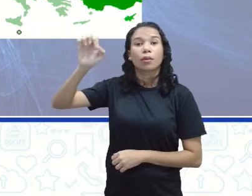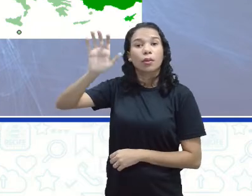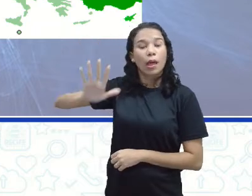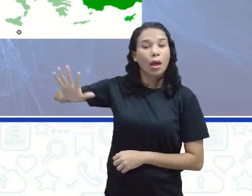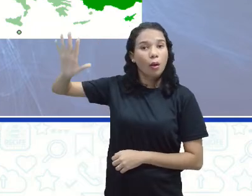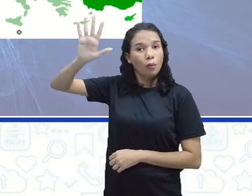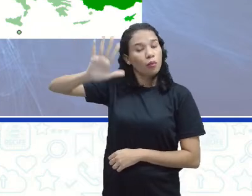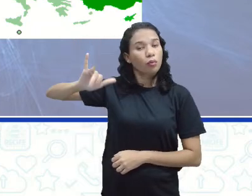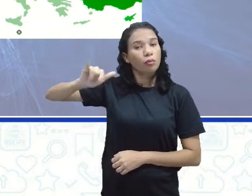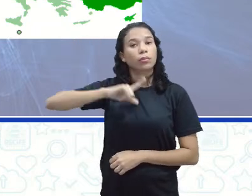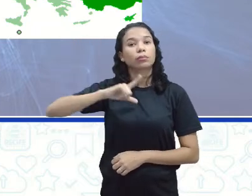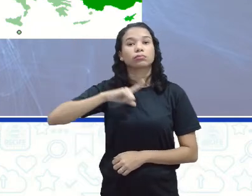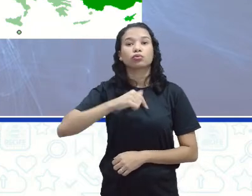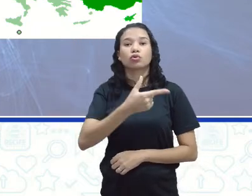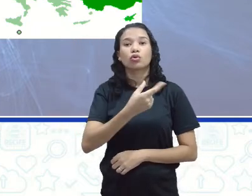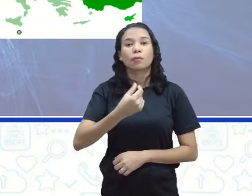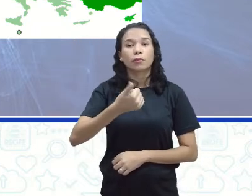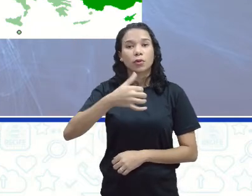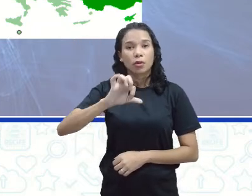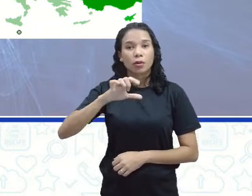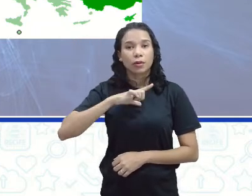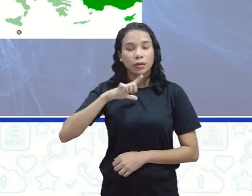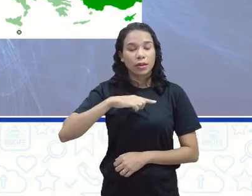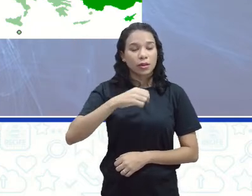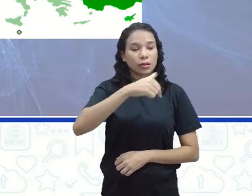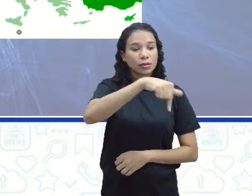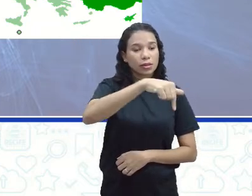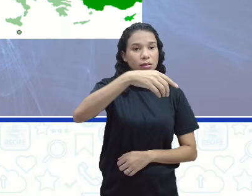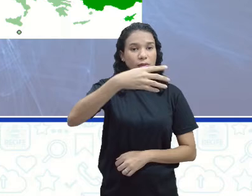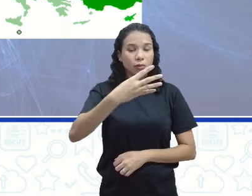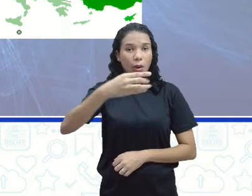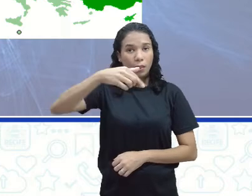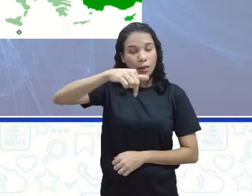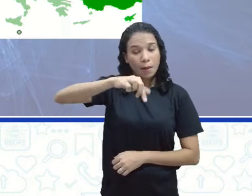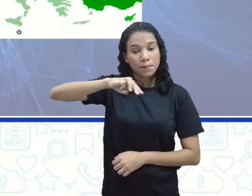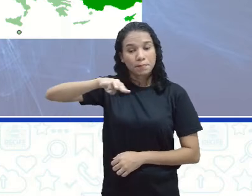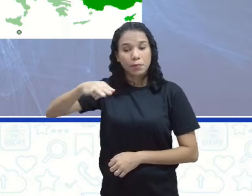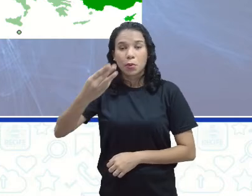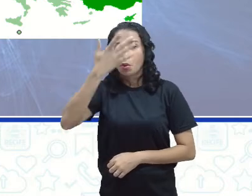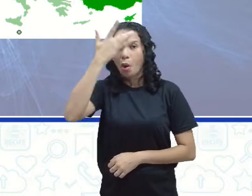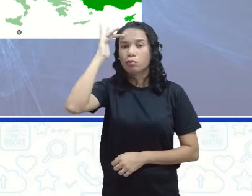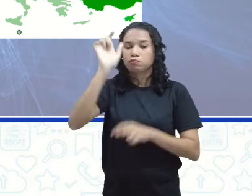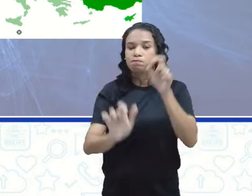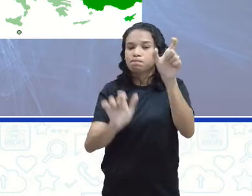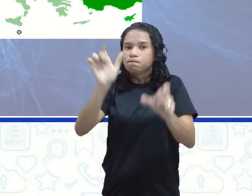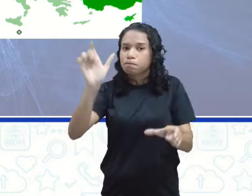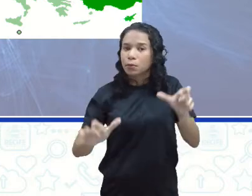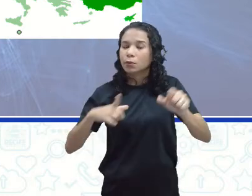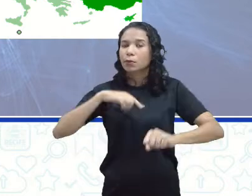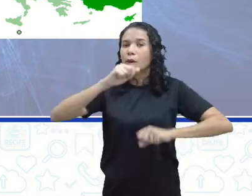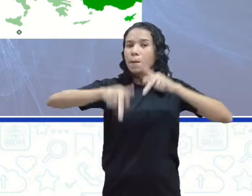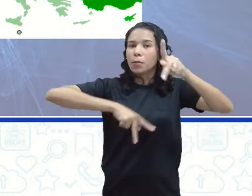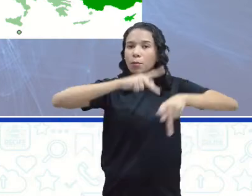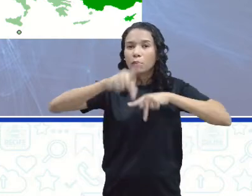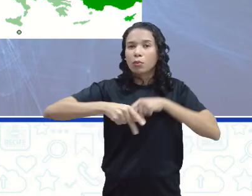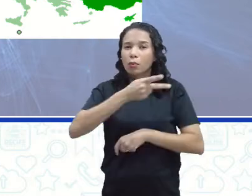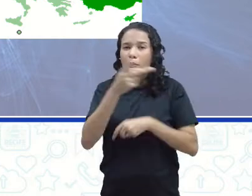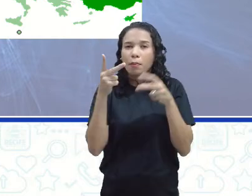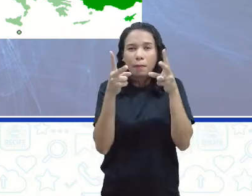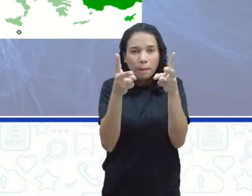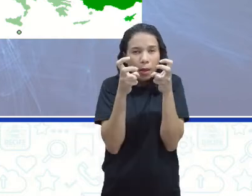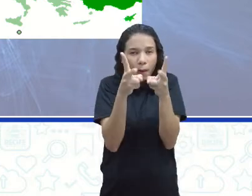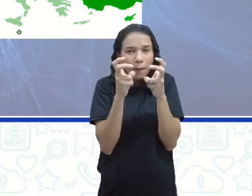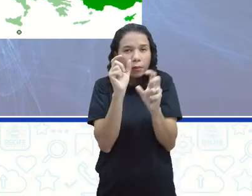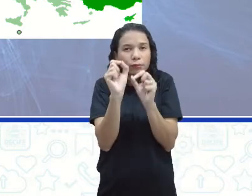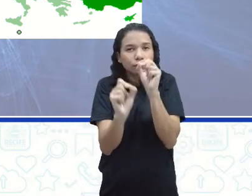viu, em 2019 existiam 747 milhões de habitantes e a maior parte dessa população, você consegue perceber